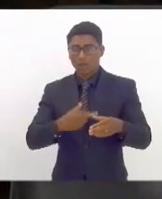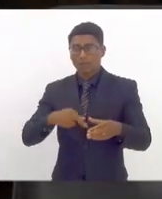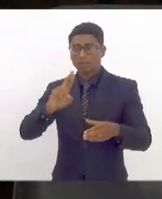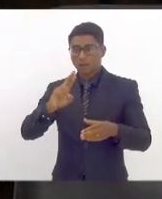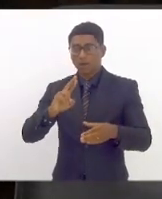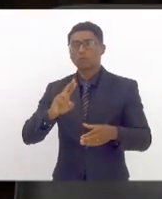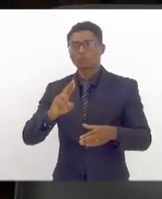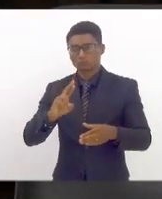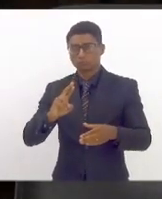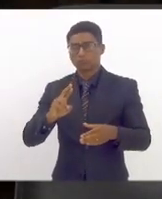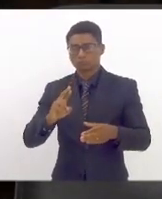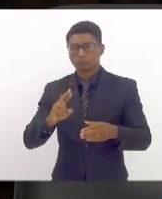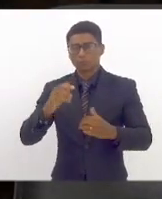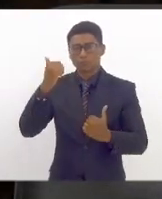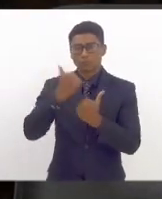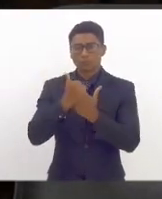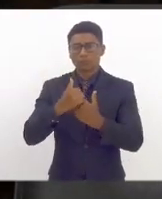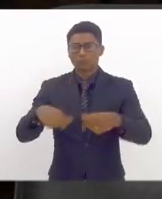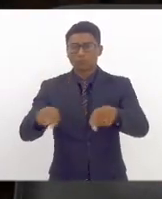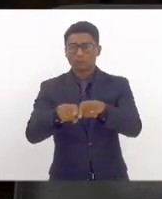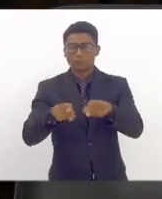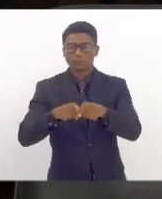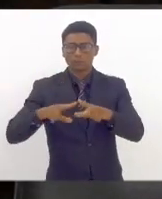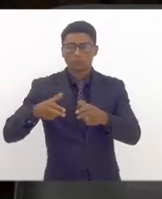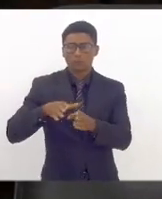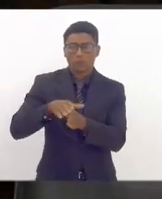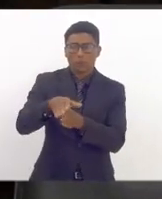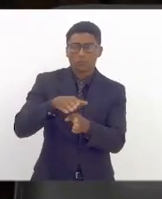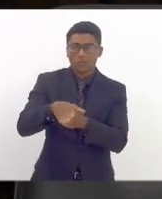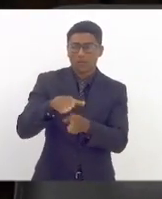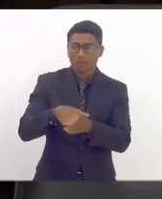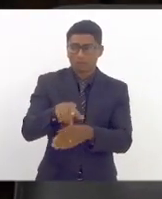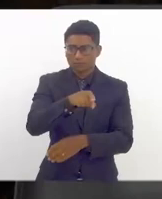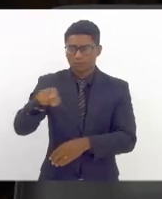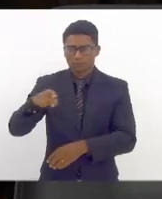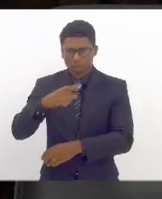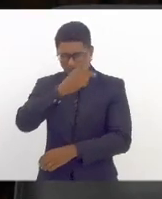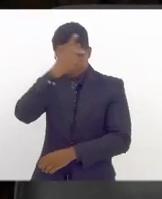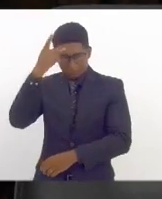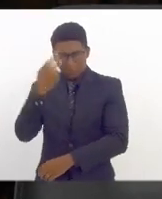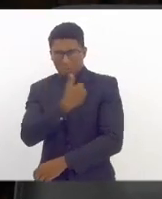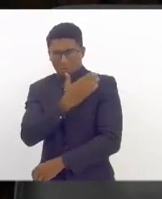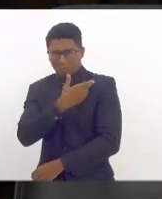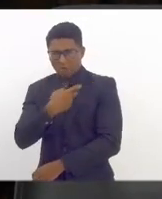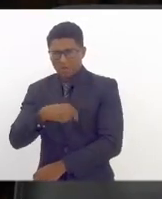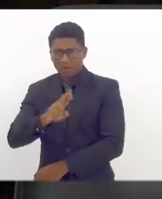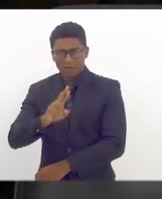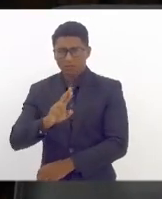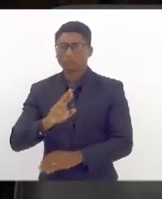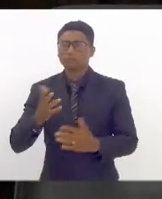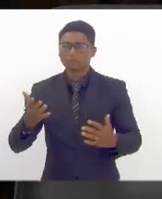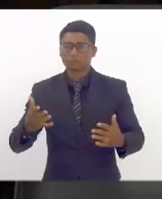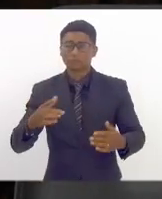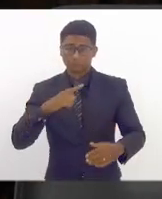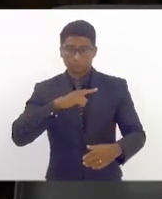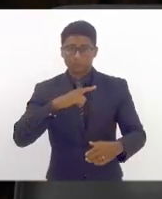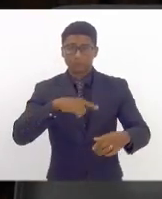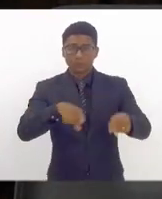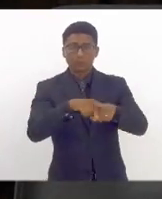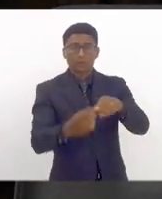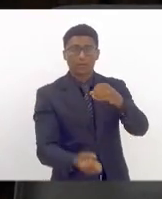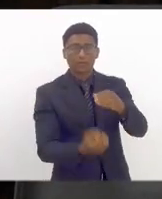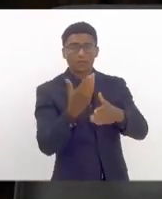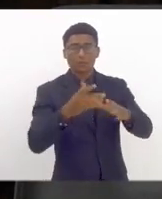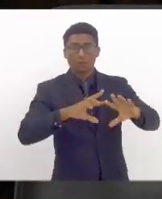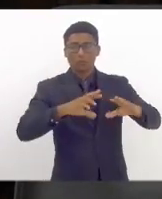o coneclier que é hoje o conselho de intolerância religiosa o aquele participa da criação do Conselho indígena no estado também